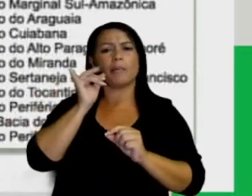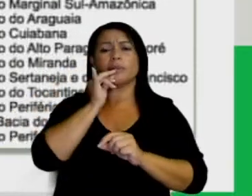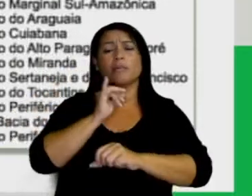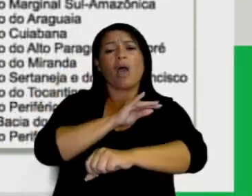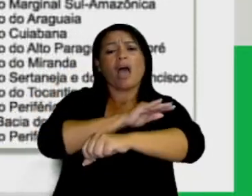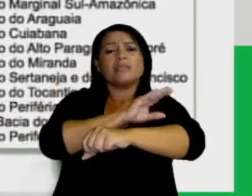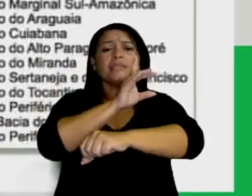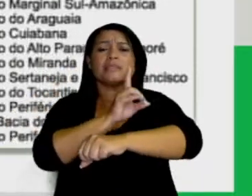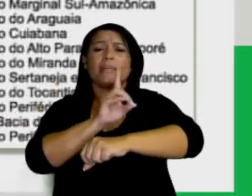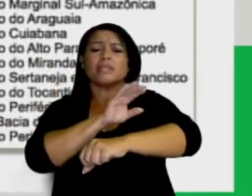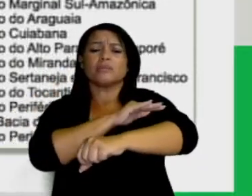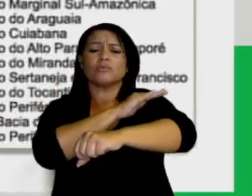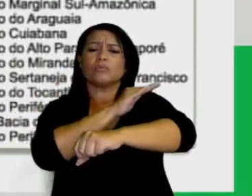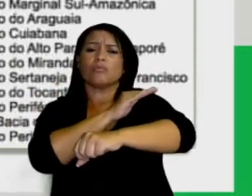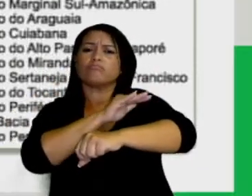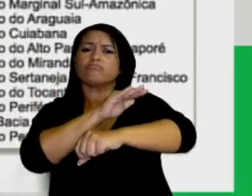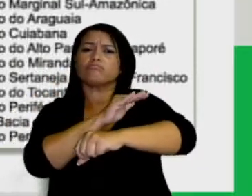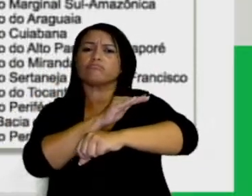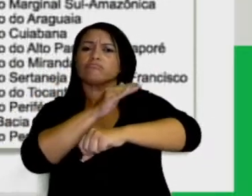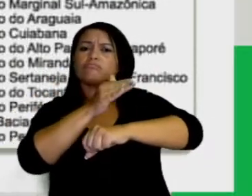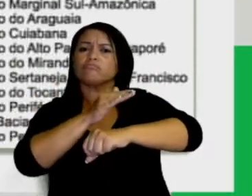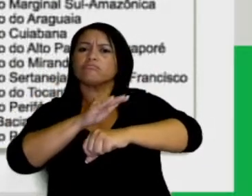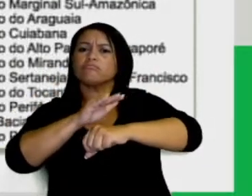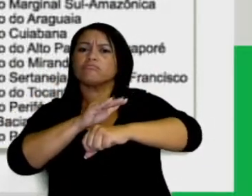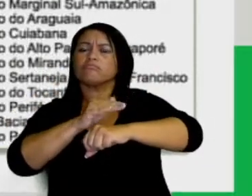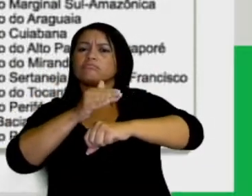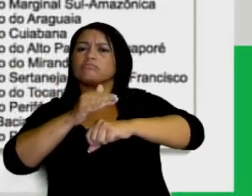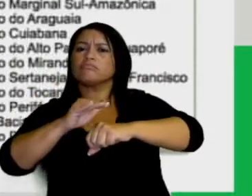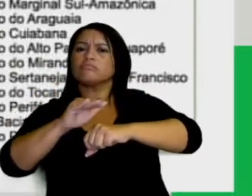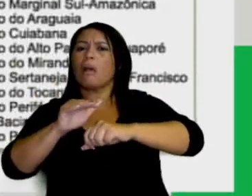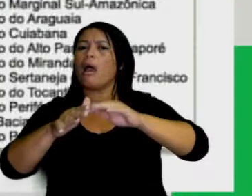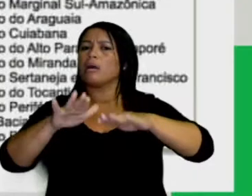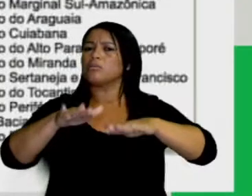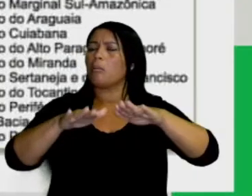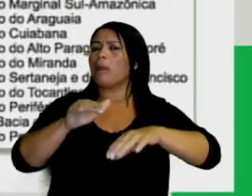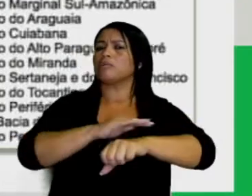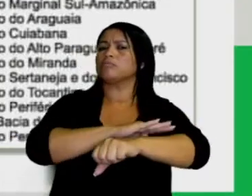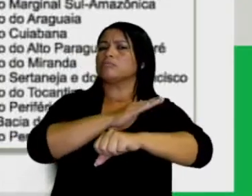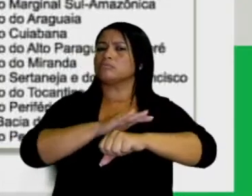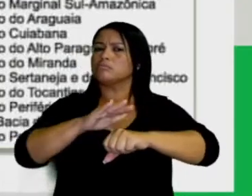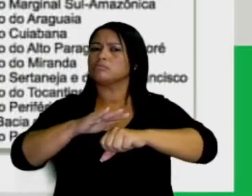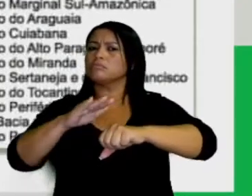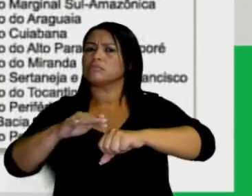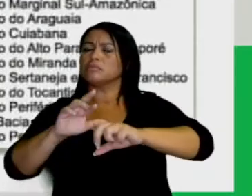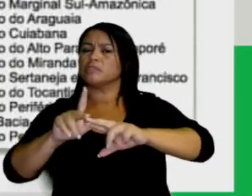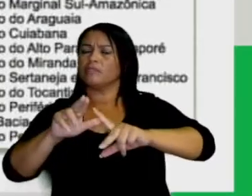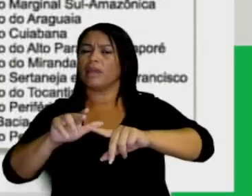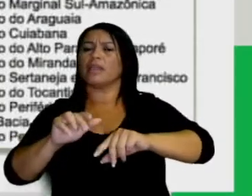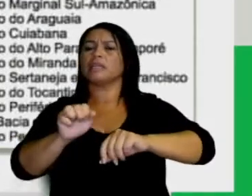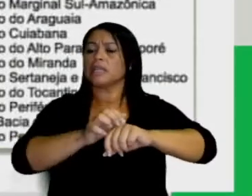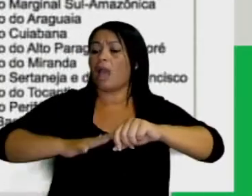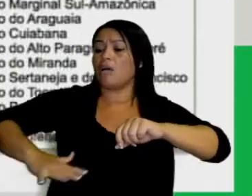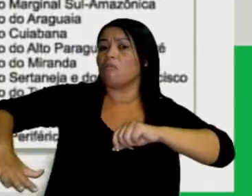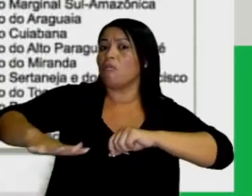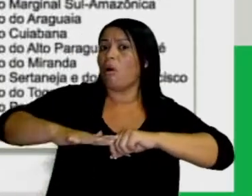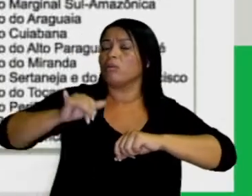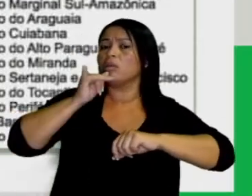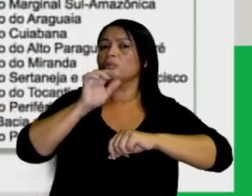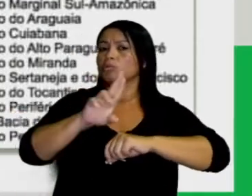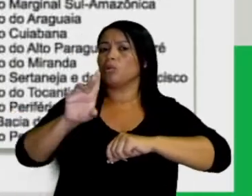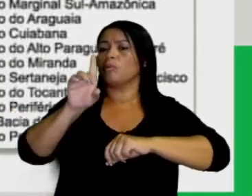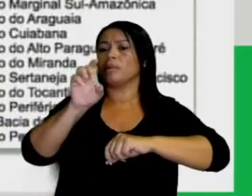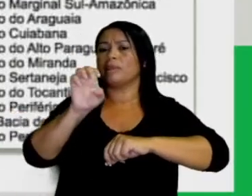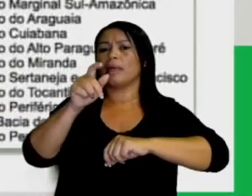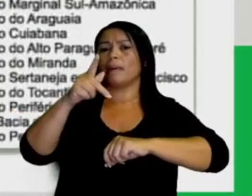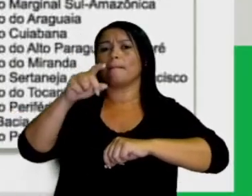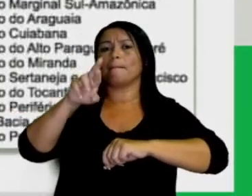são áreas aí que tem um terreno, uma topografia mais baixa do que o que está em sua volta, tá? Por isso o nome depressão,